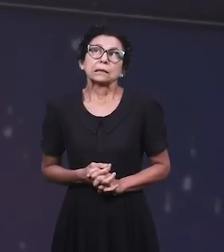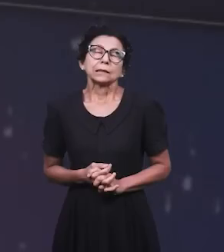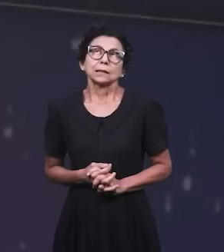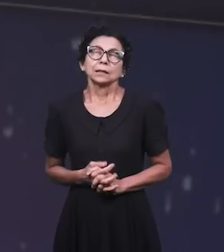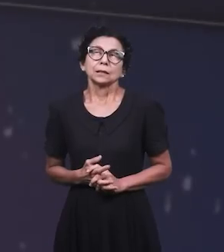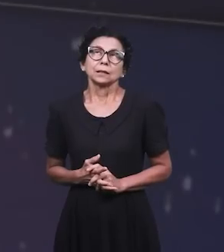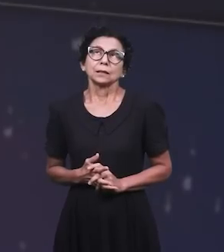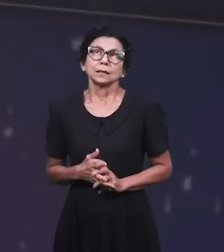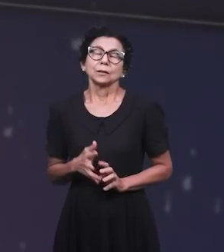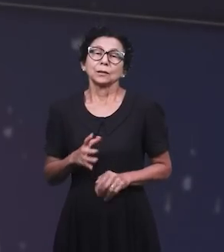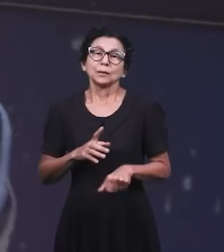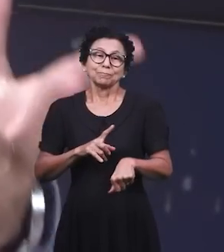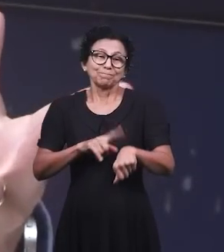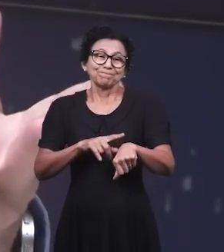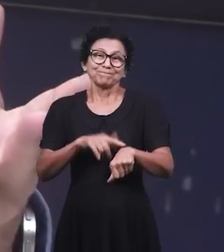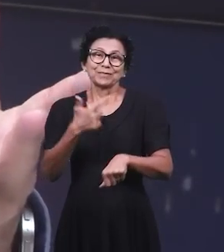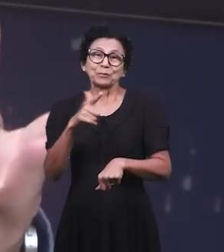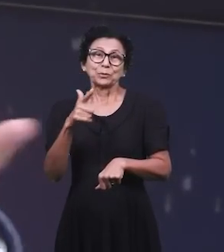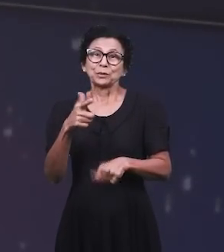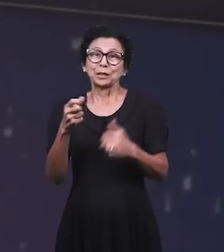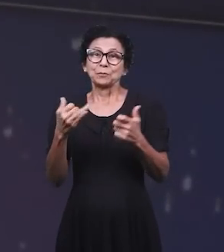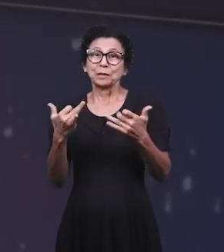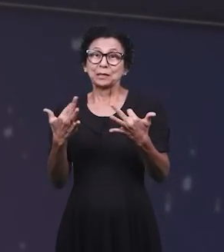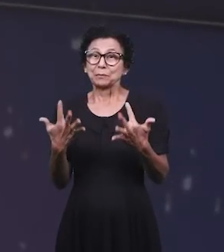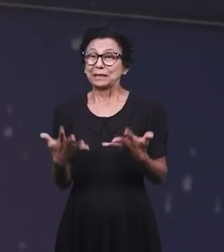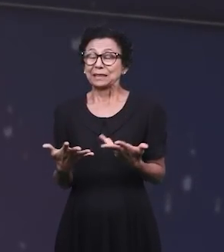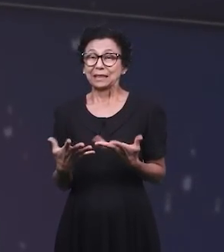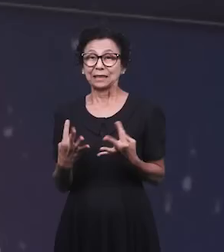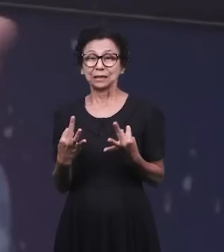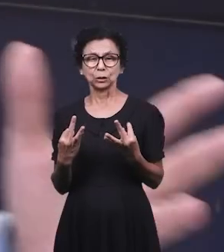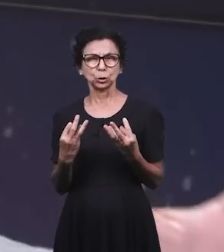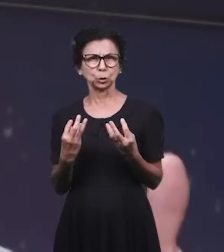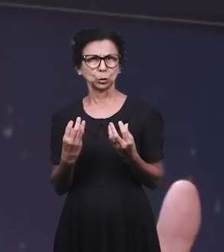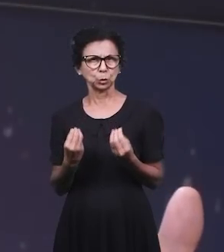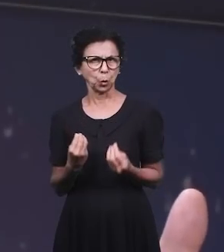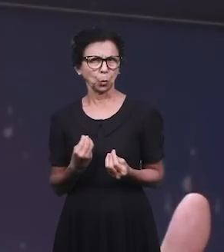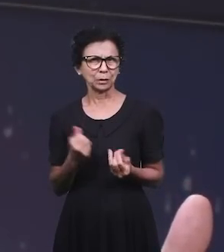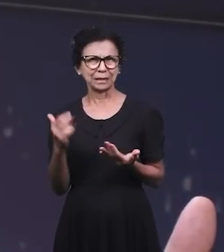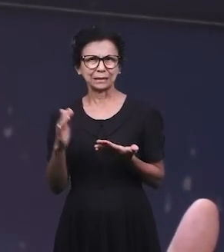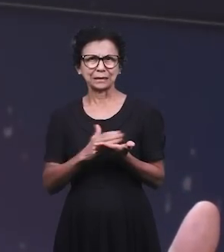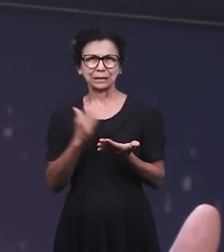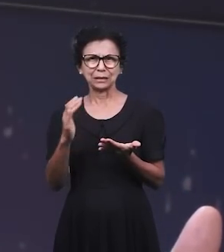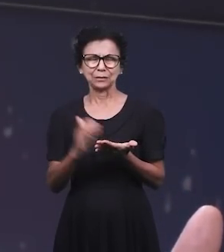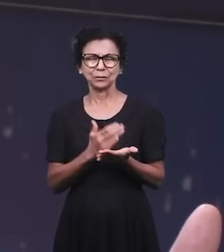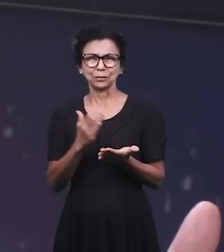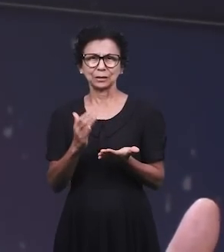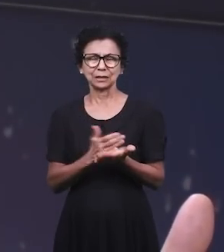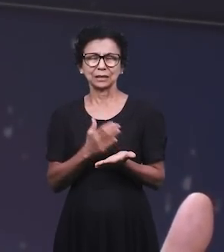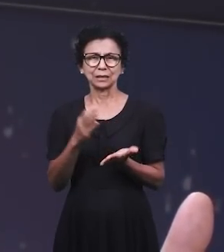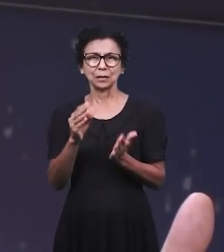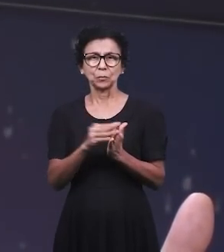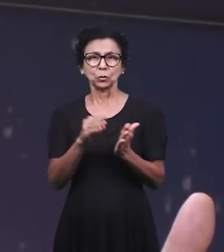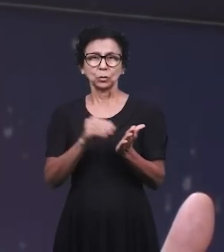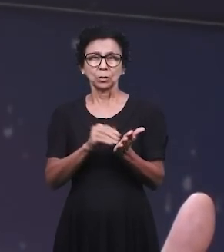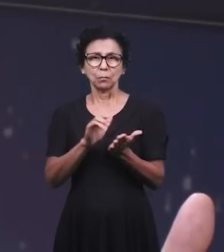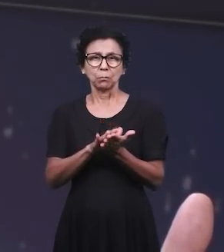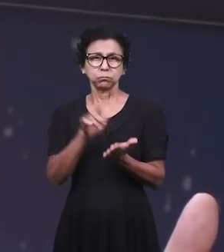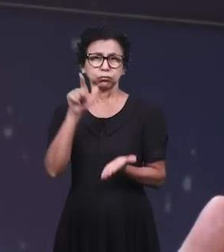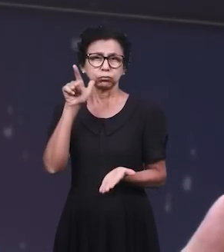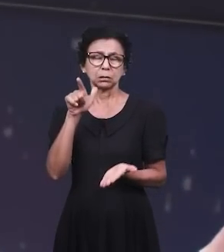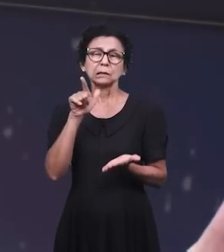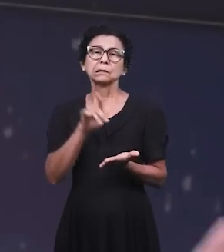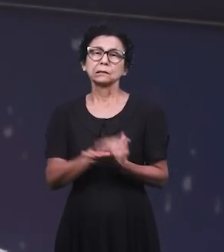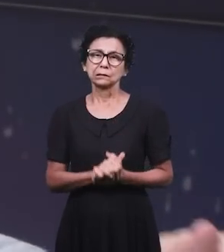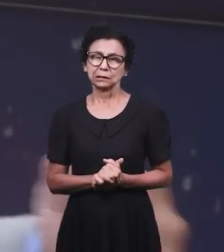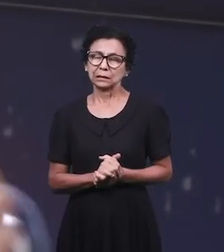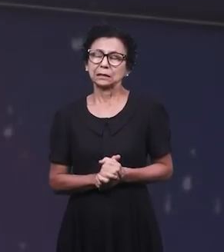não há tempo aqui para a gente esgotar todas, né? Há livros de muitos conteúdos que a gente encontra hoje na